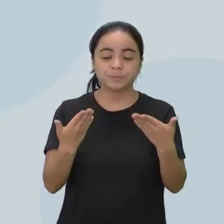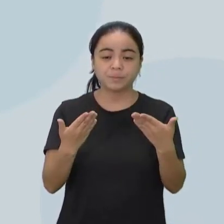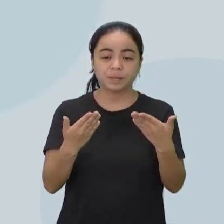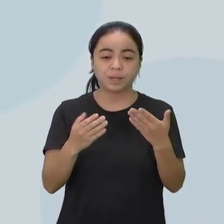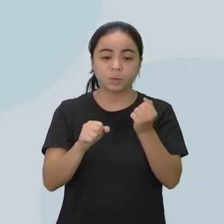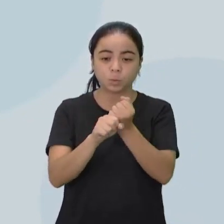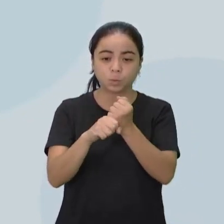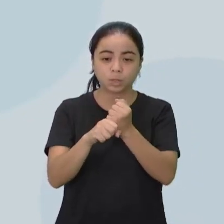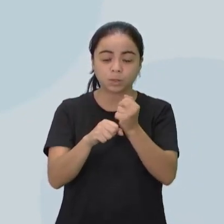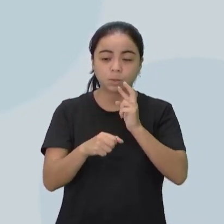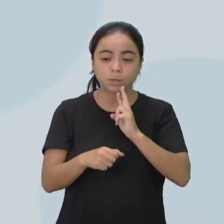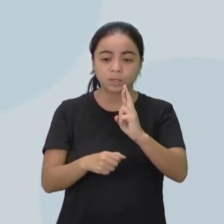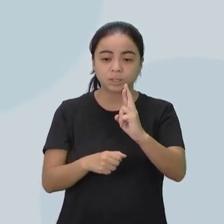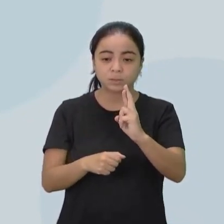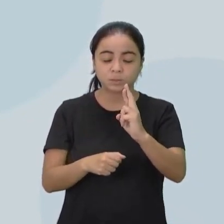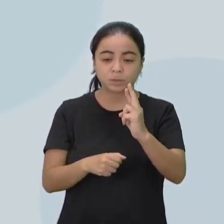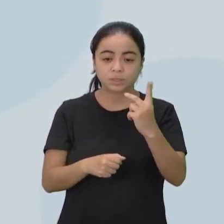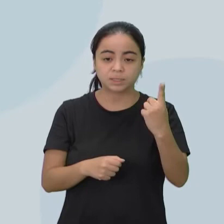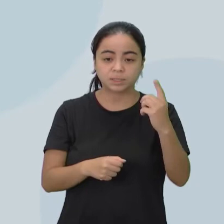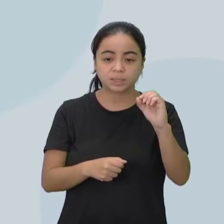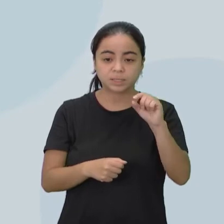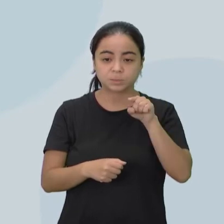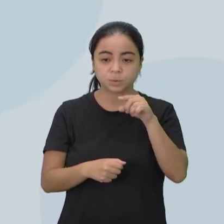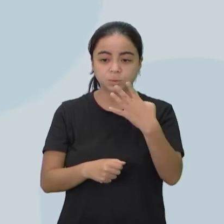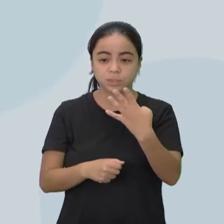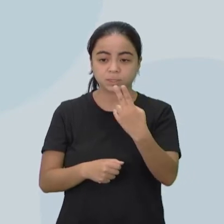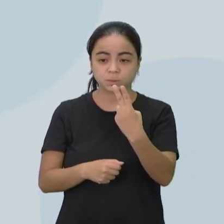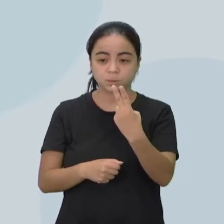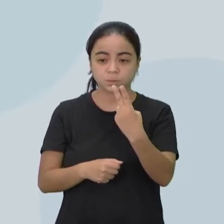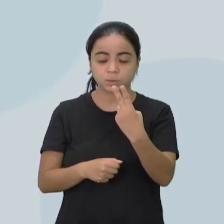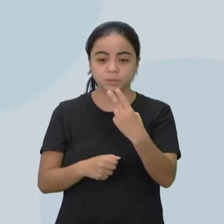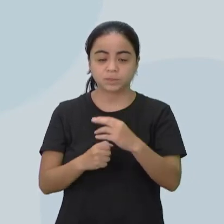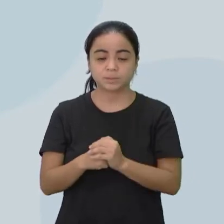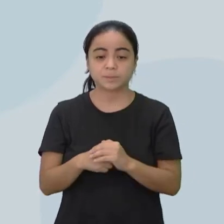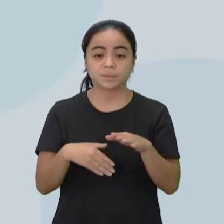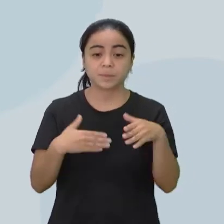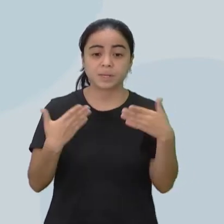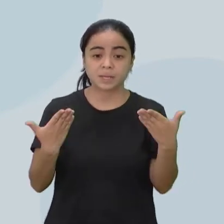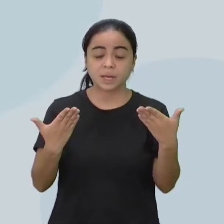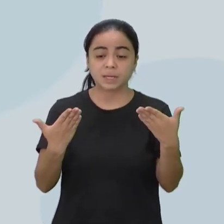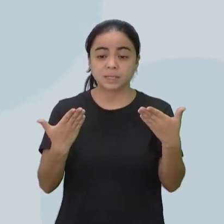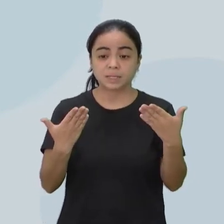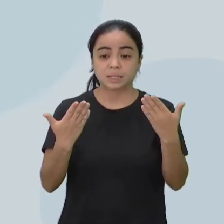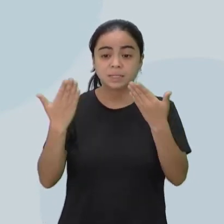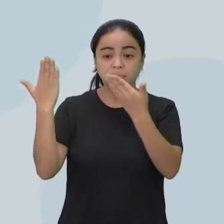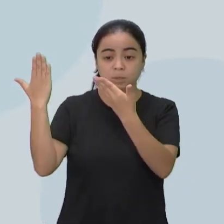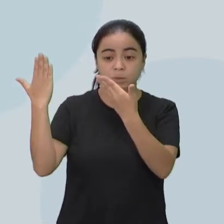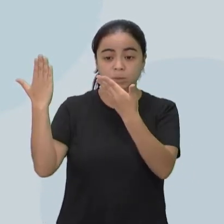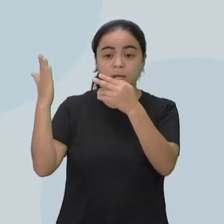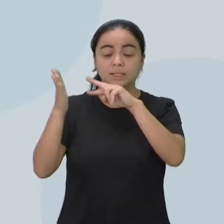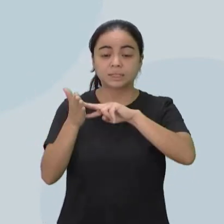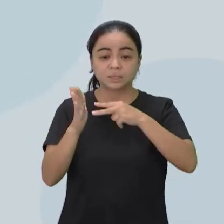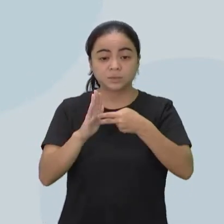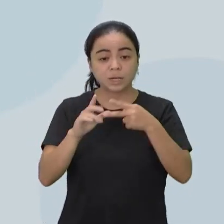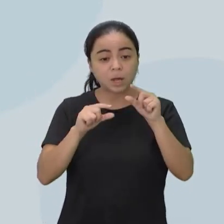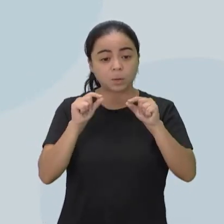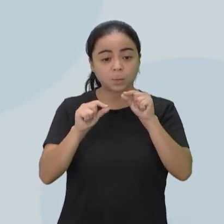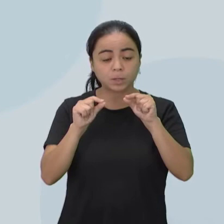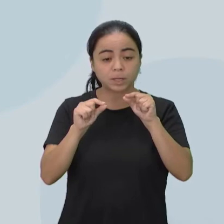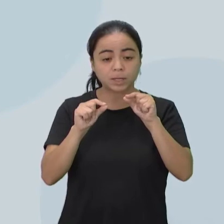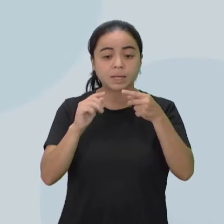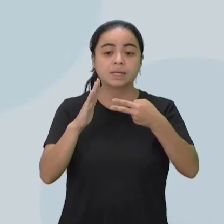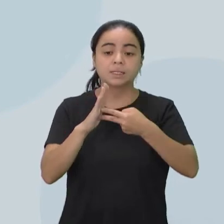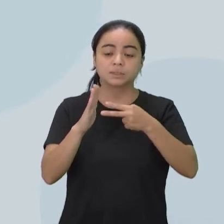divisão deu 10,42 metros por segundo. O que esta grandeza quer dizer para a gente, ó?